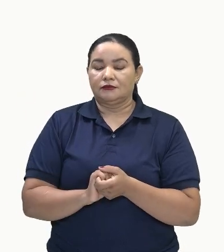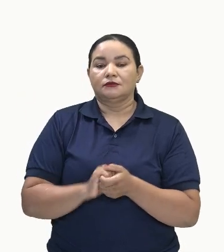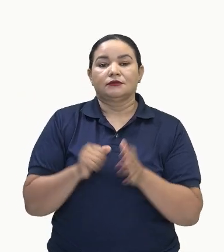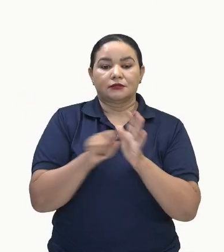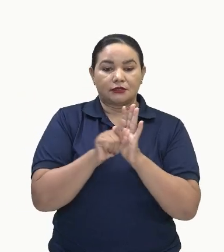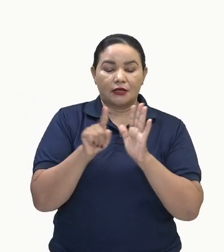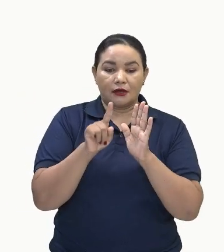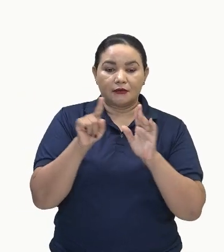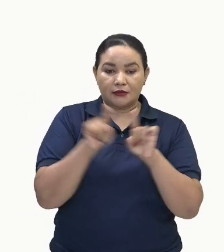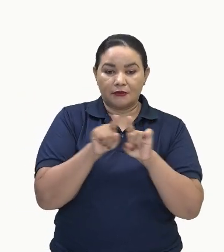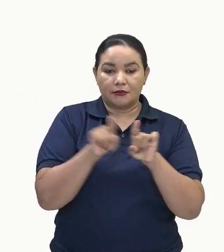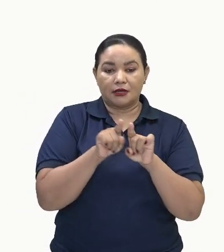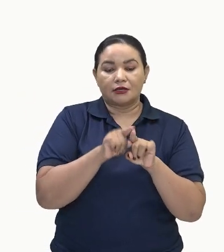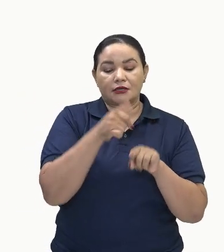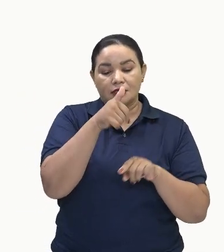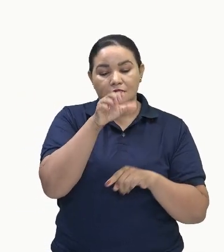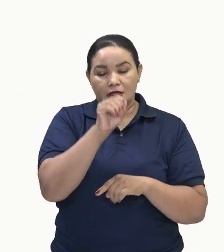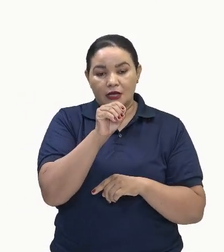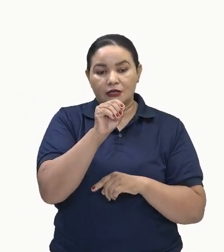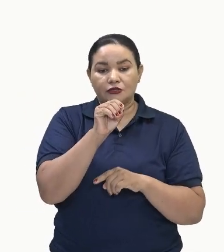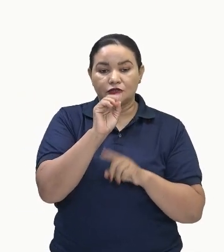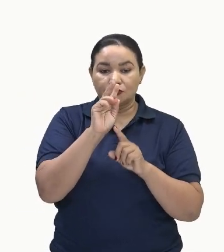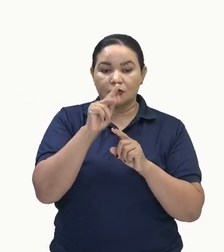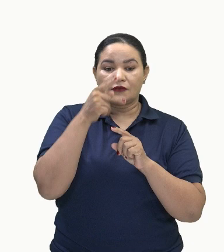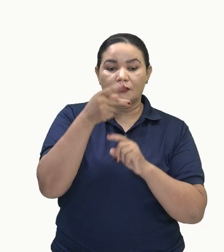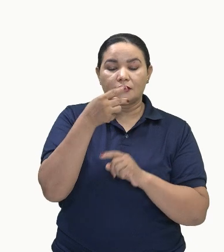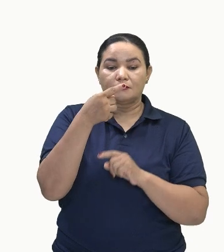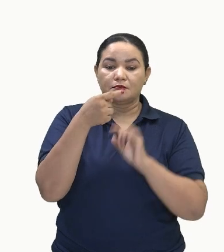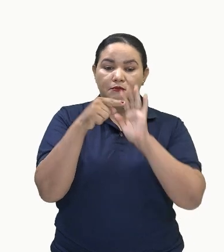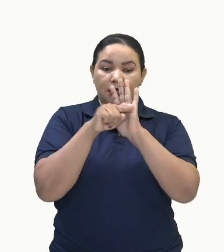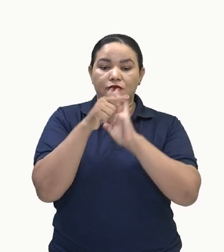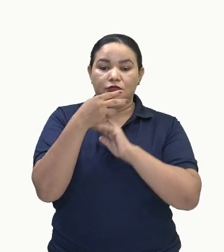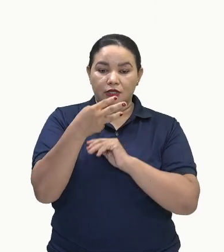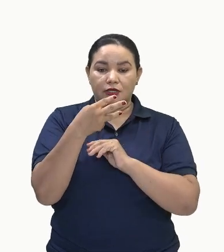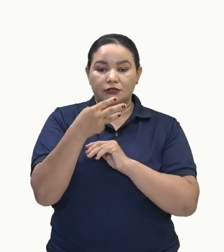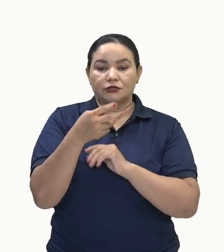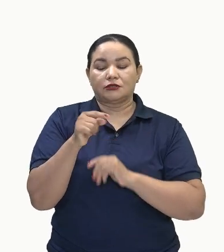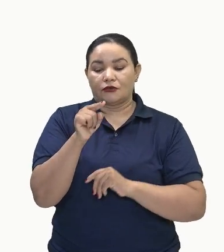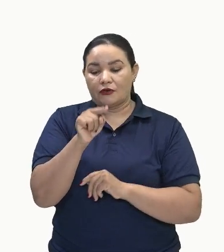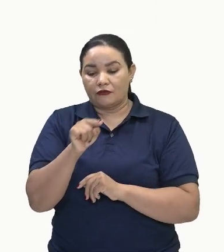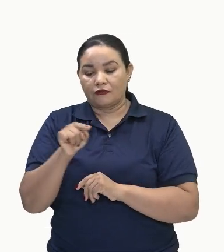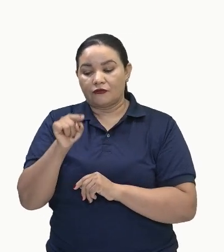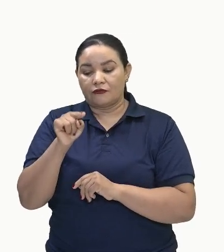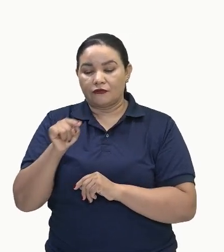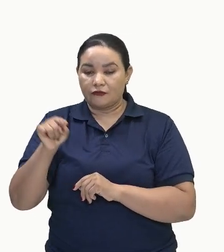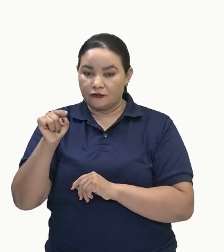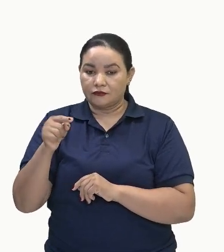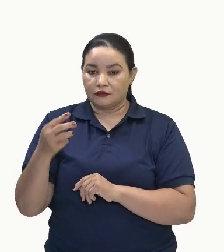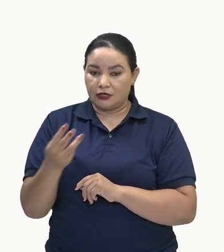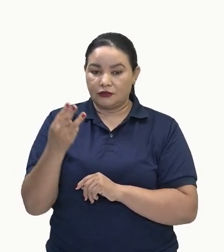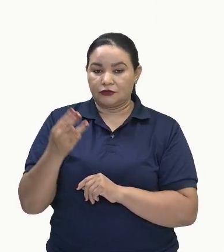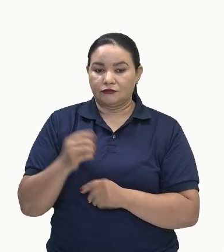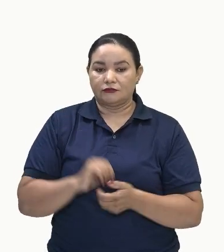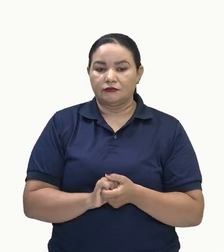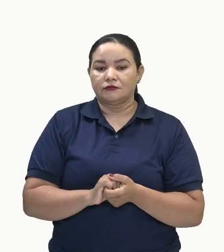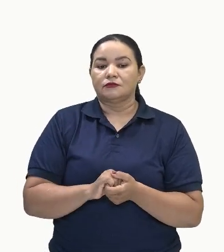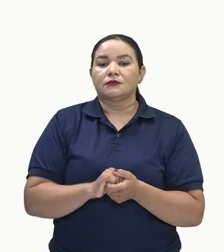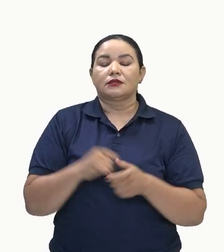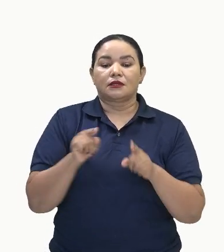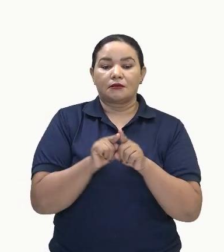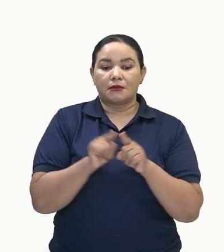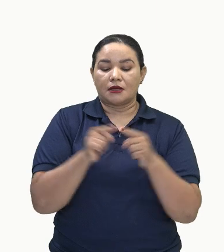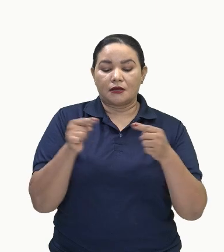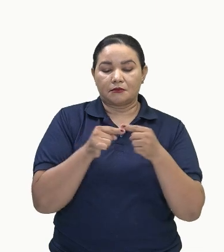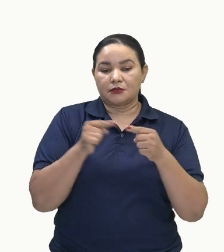elevado a menos 3, nós vamos ter, ó, 3 casas decimais, certo? Quando for 10 elevado a menos 4, nós vamos ter